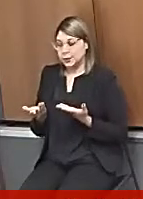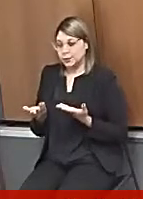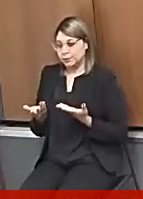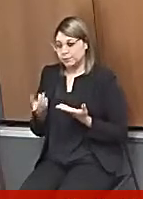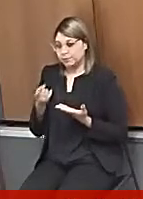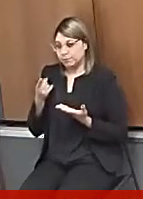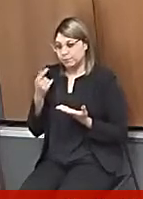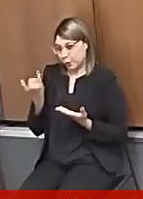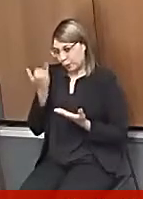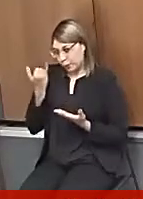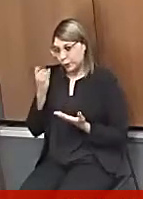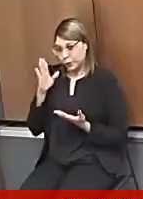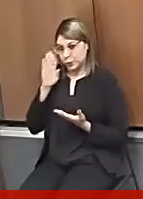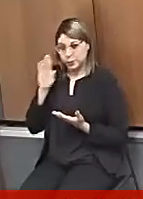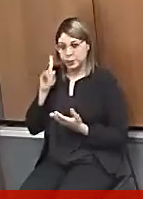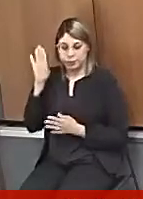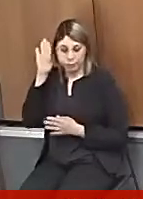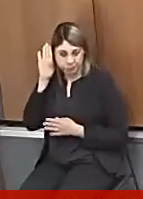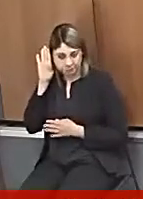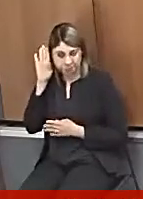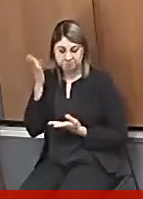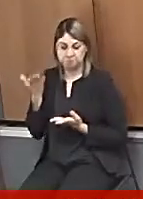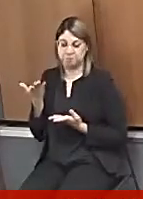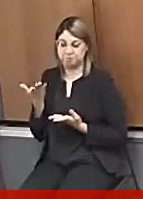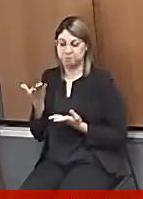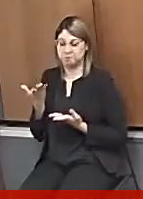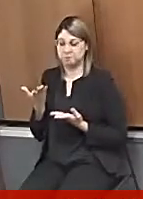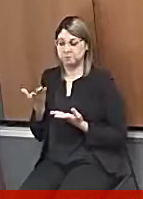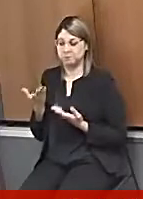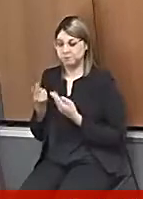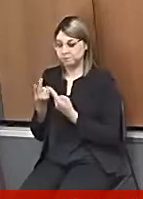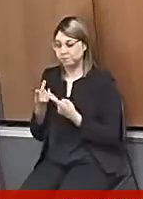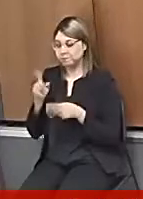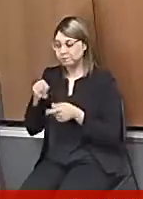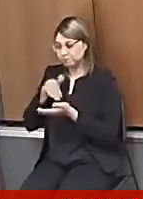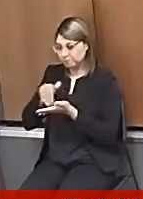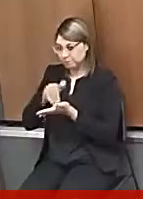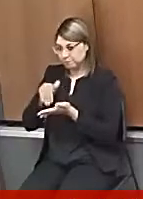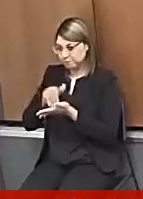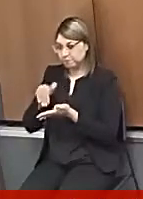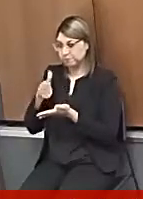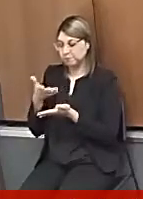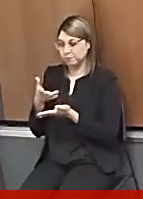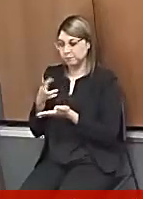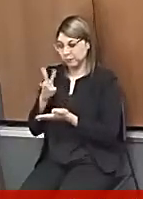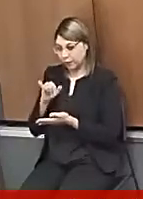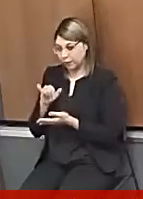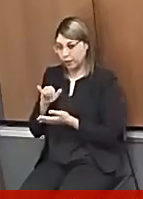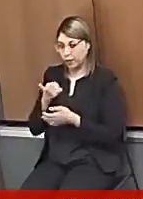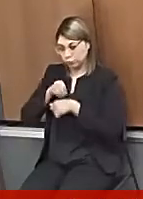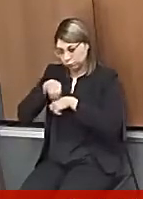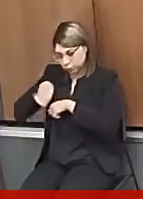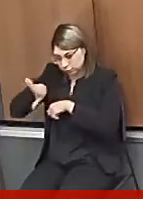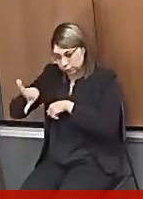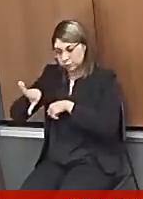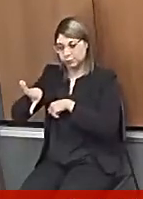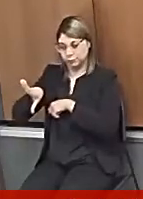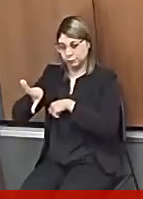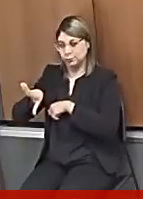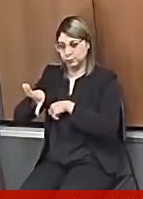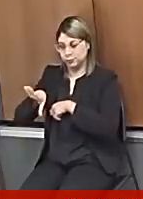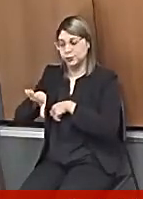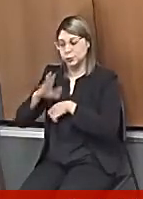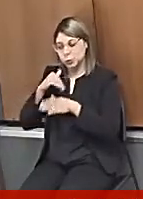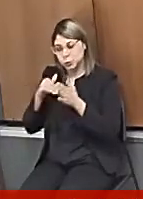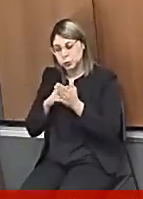escuta né é da mesma forma a secretária vai ser informadas indicada